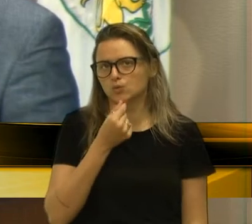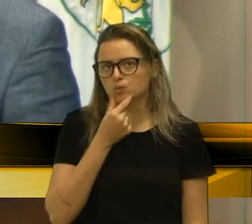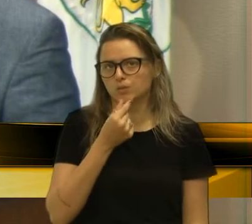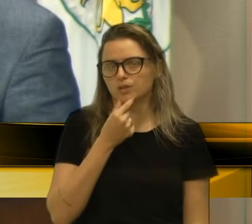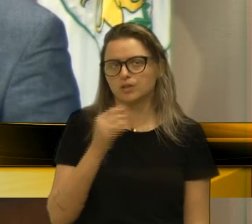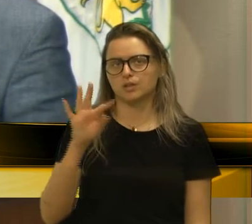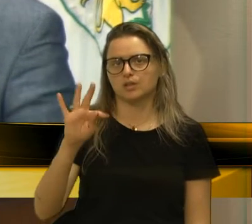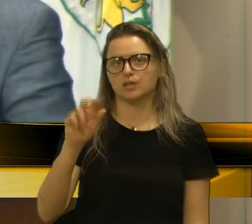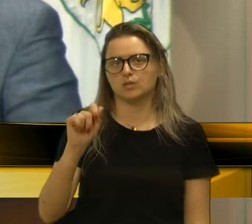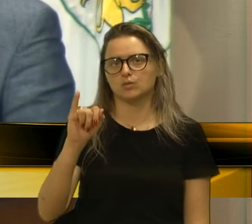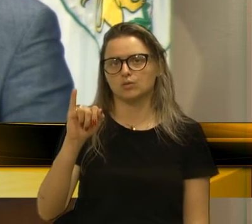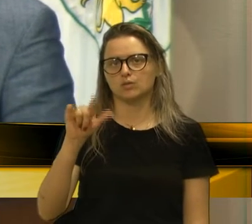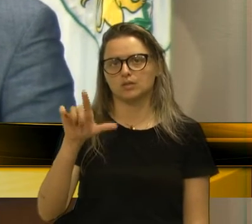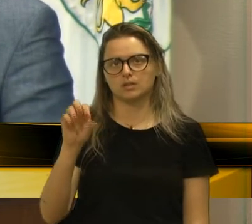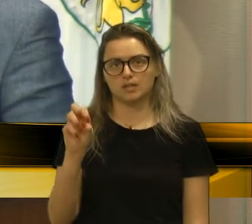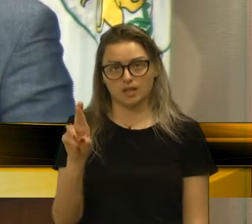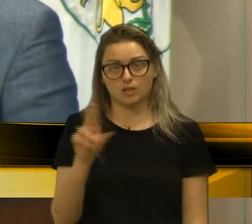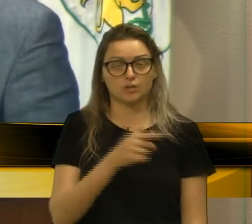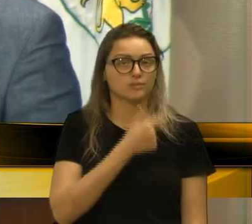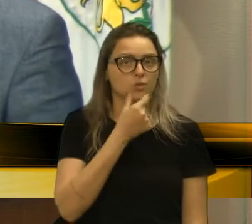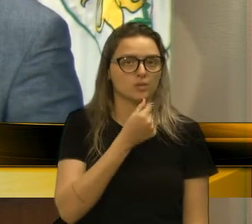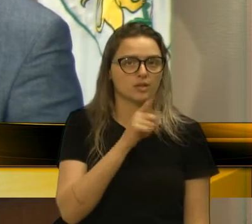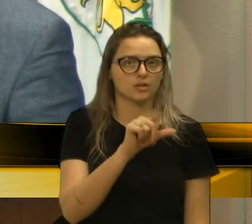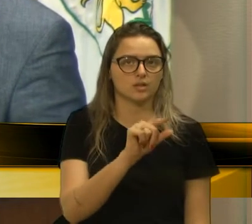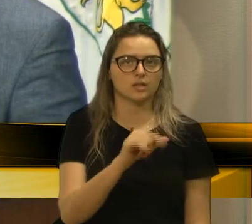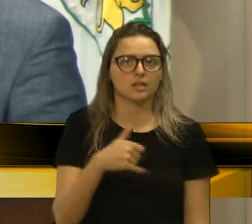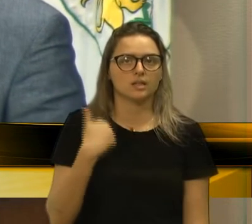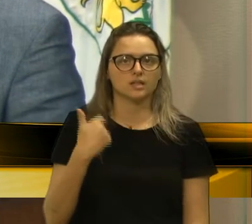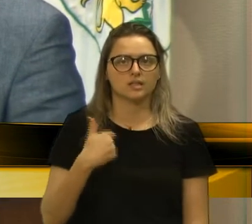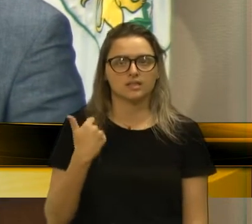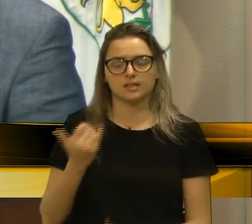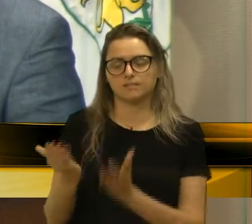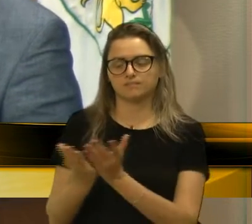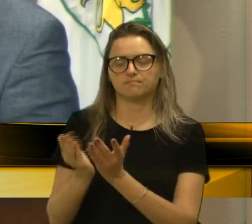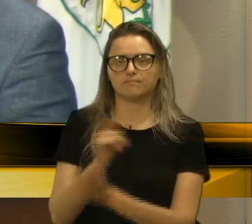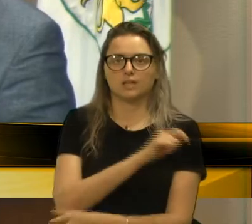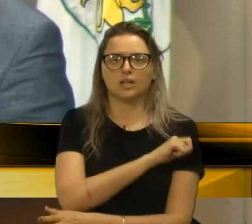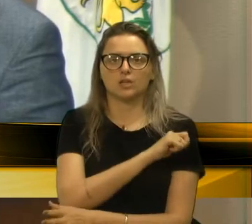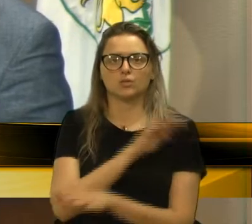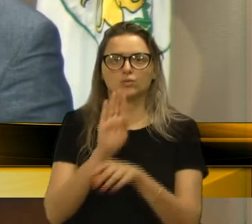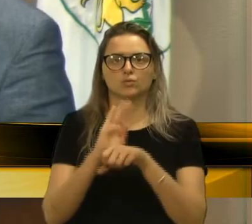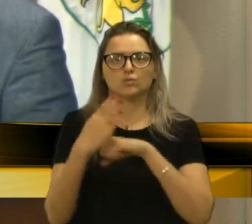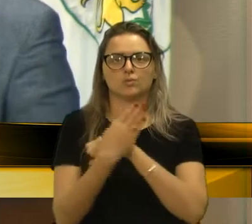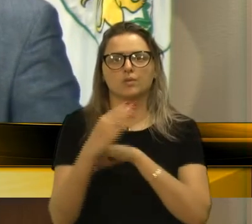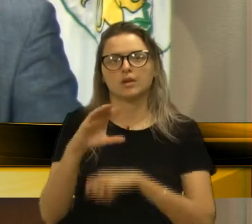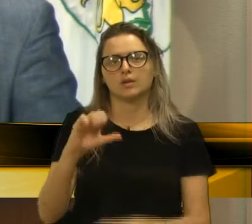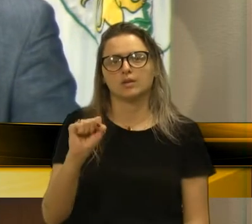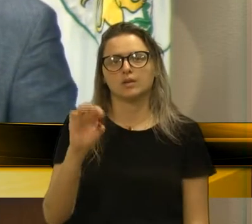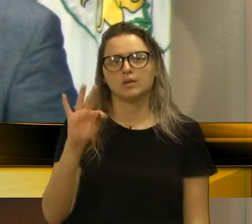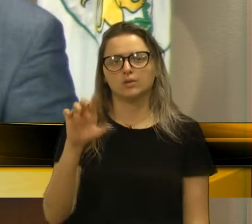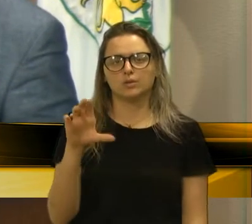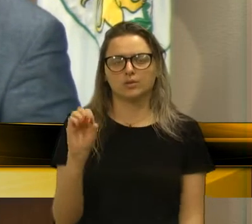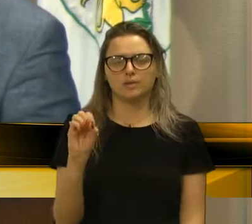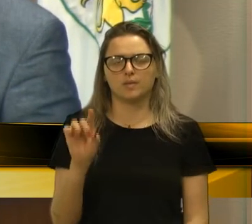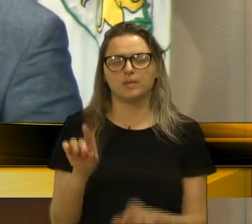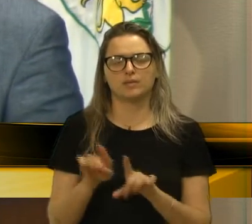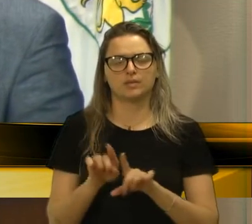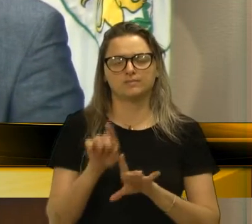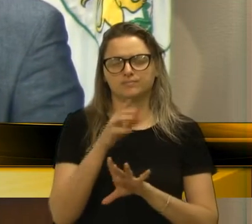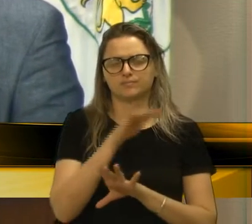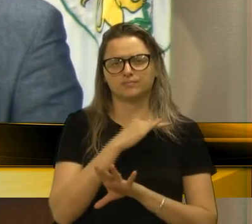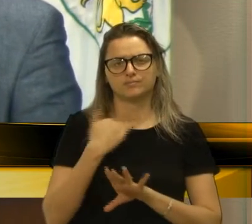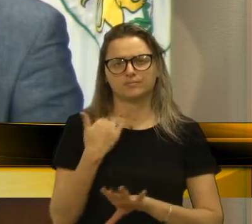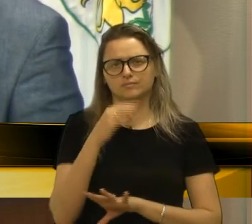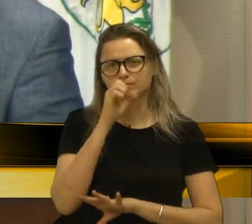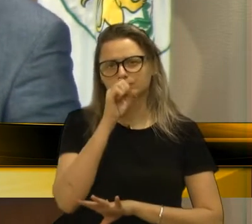trouxe isso desde o sábado. Esse menino de 10 anos, estudante de uma escola municipal, morador do bairro Castelo, em Caxias do Sul, faleceu no sábado na UPA